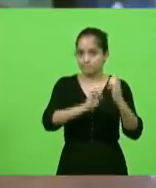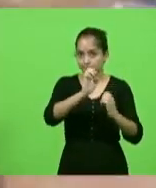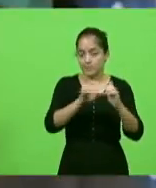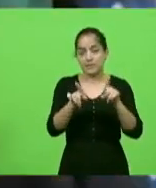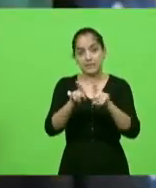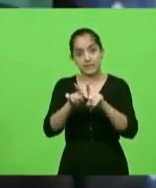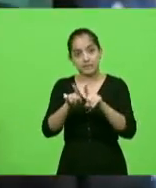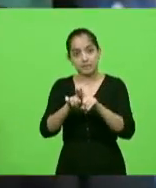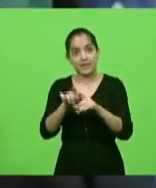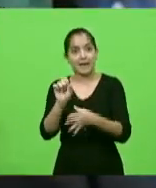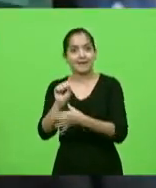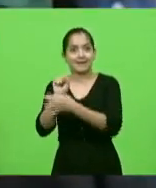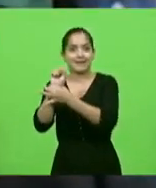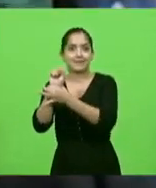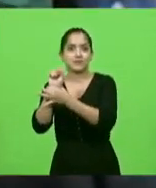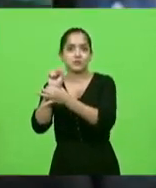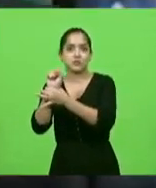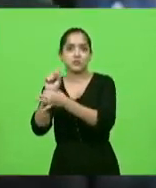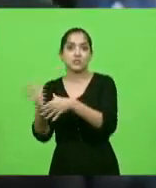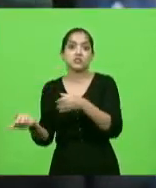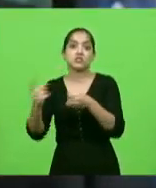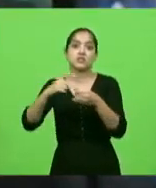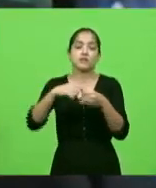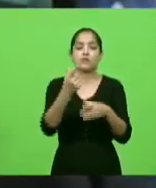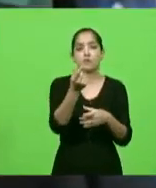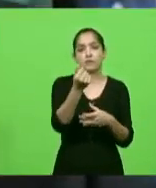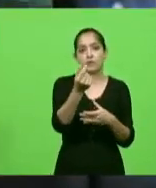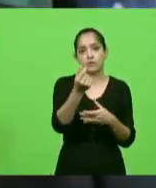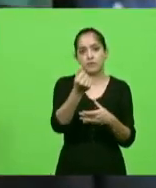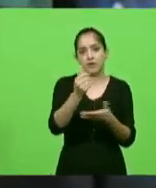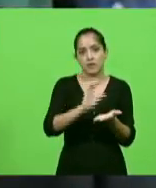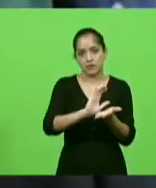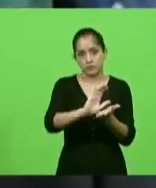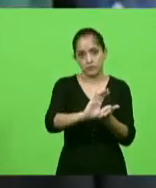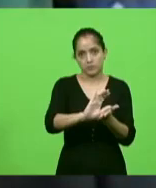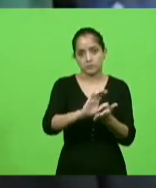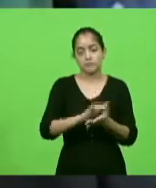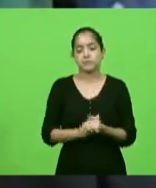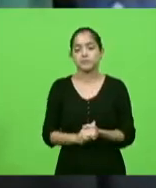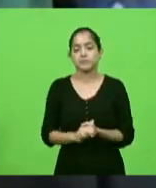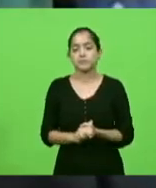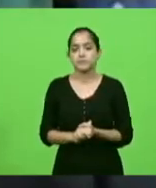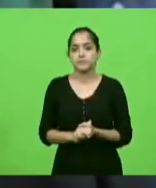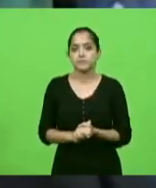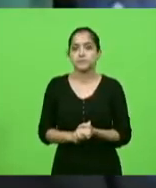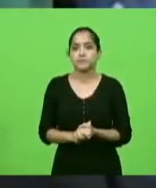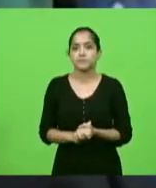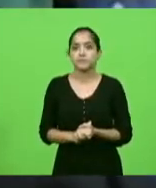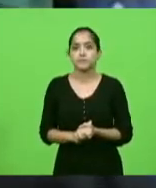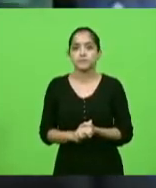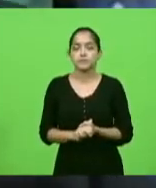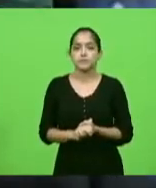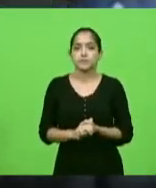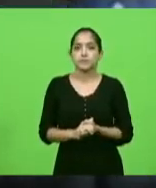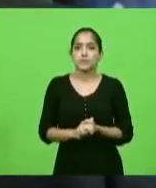quanto à garantia de recuperação dos valores despendidos pelos Fatos e cabo de final de ano